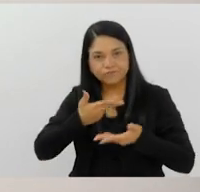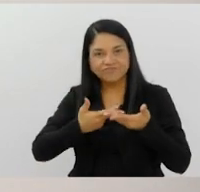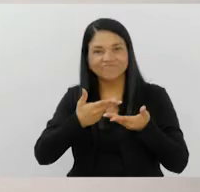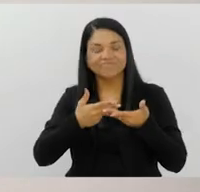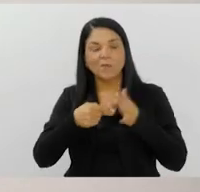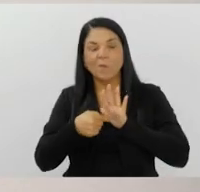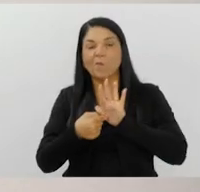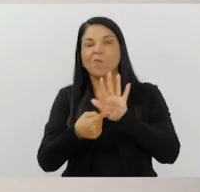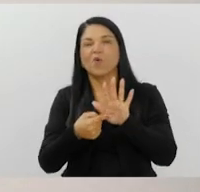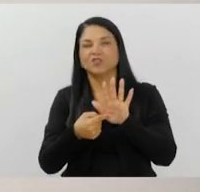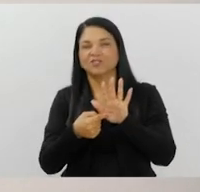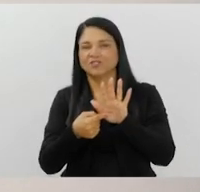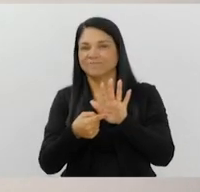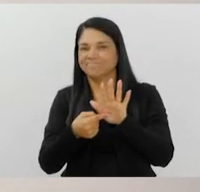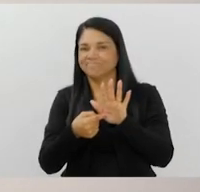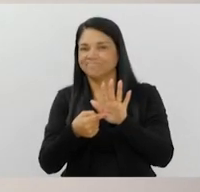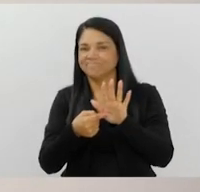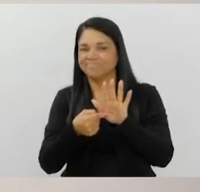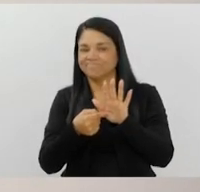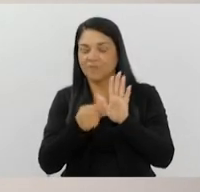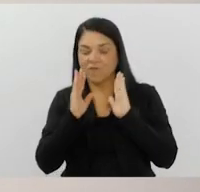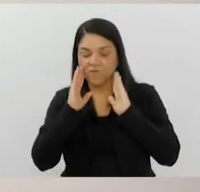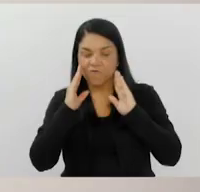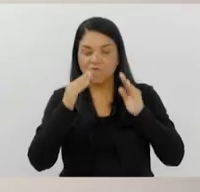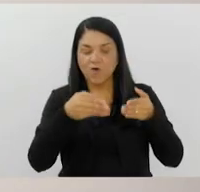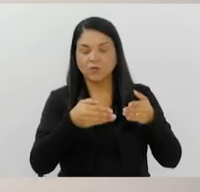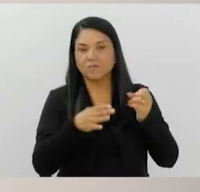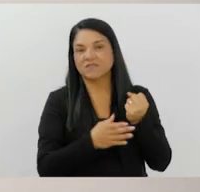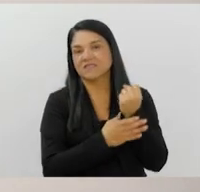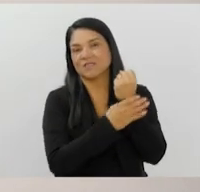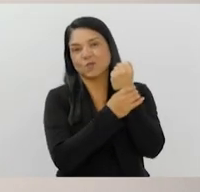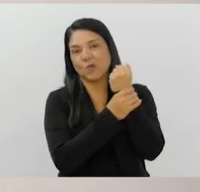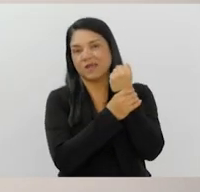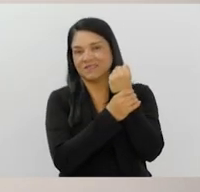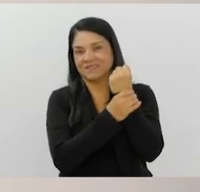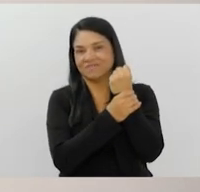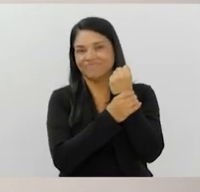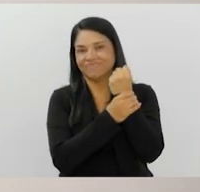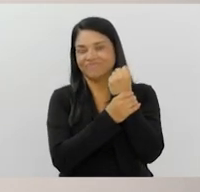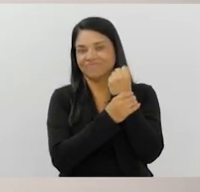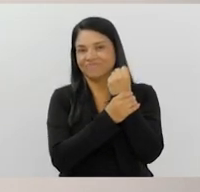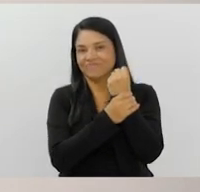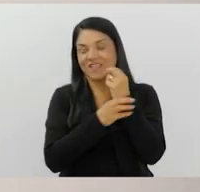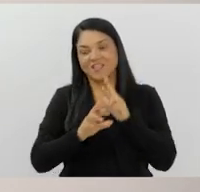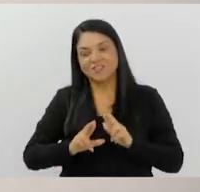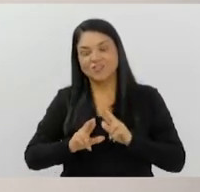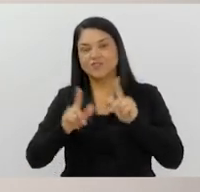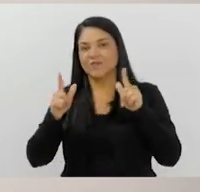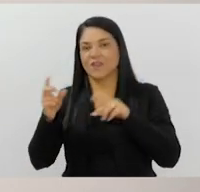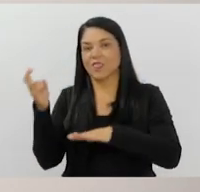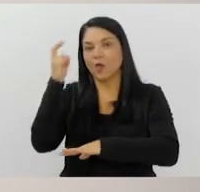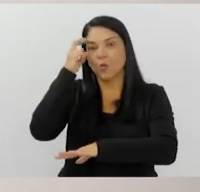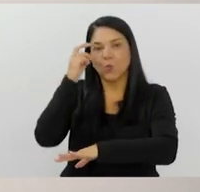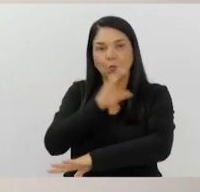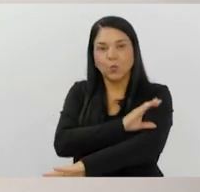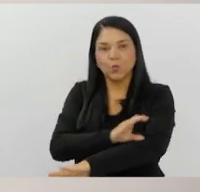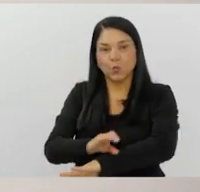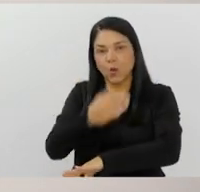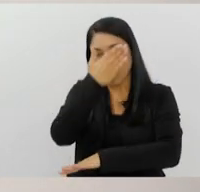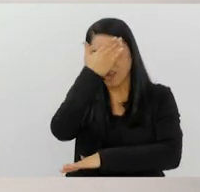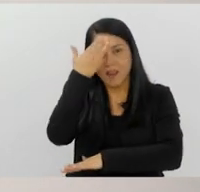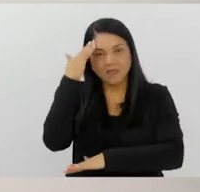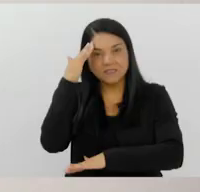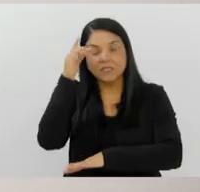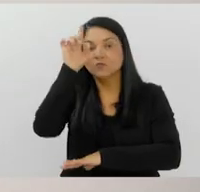viés muito mais voltado paraa segurança do que paraa promoção da cultura promoção do Lazer de lazer que é um